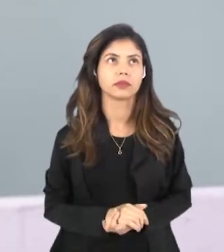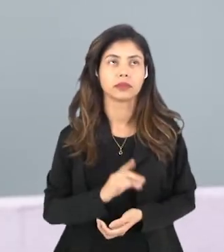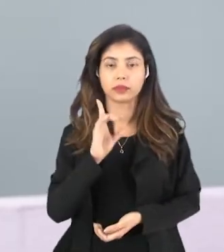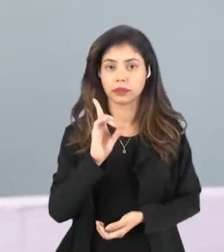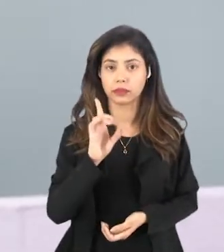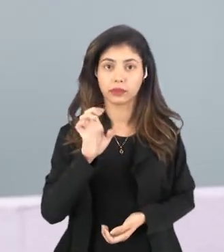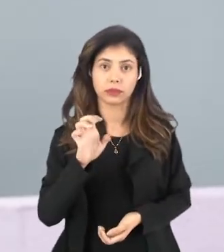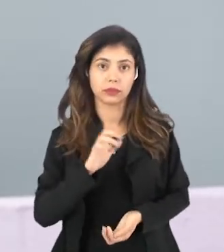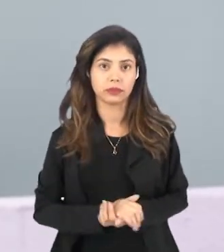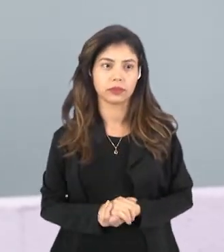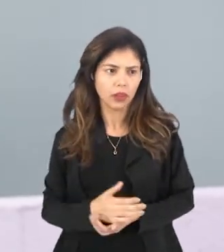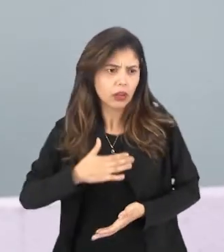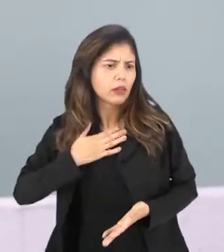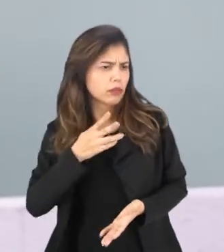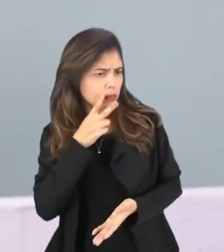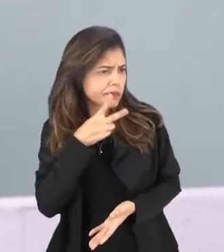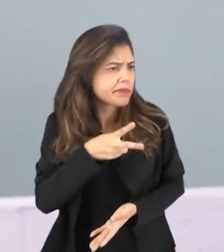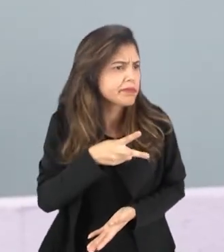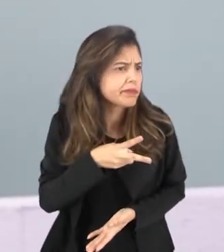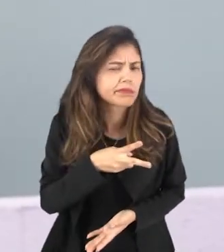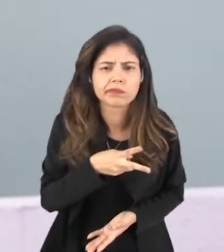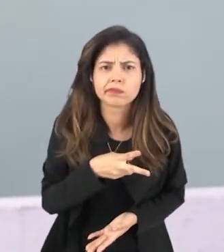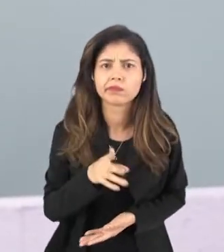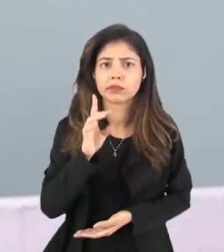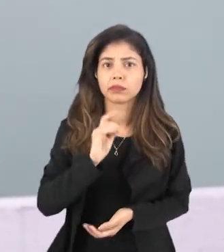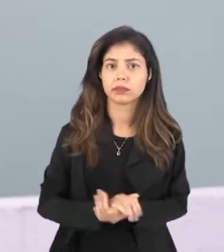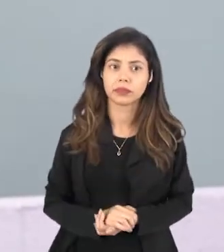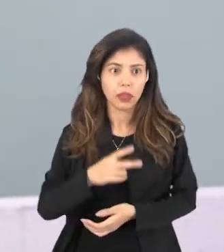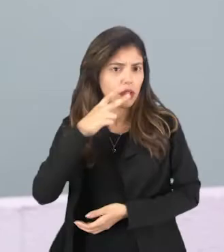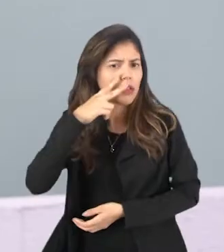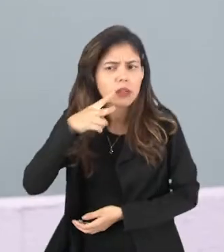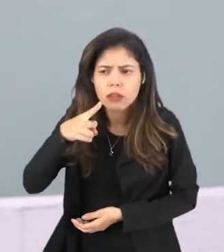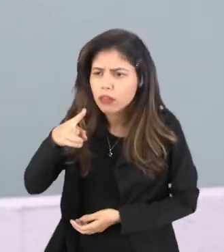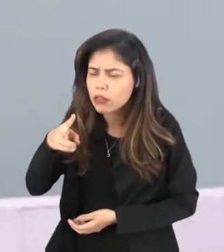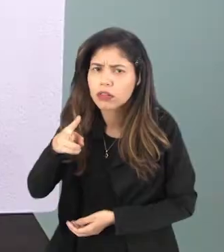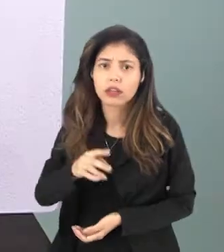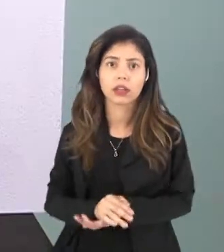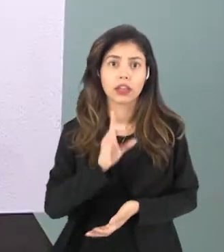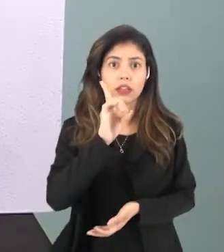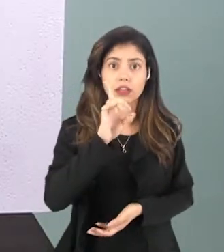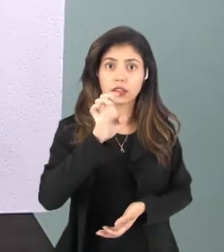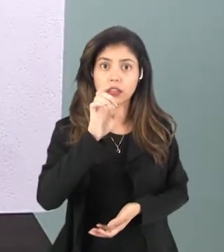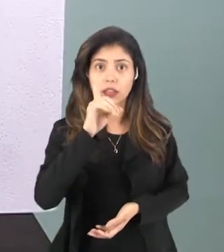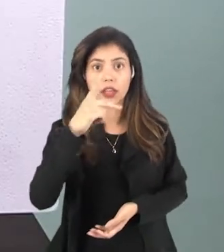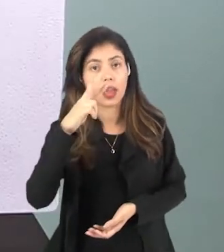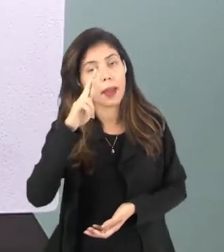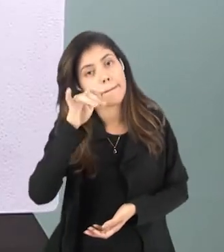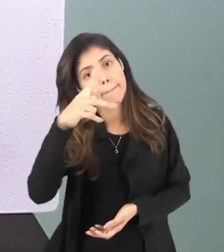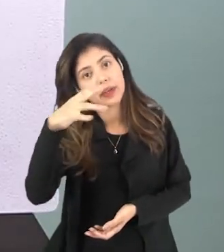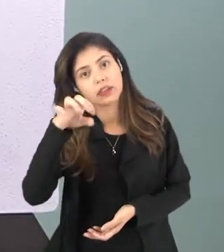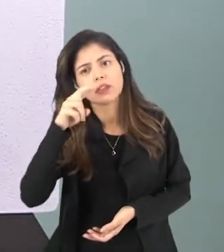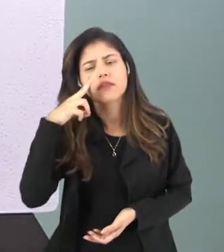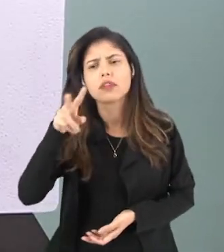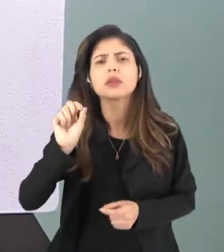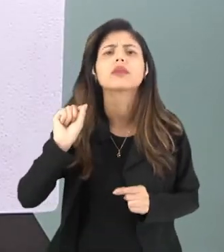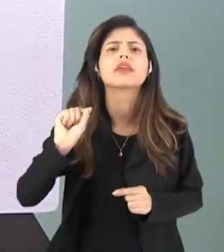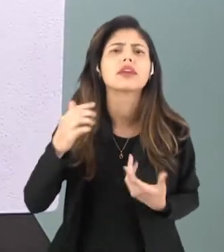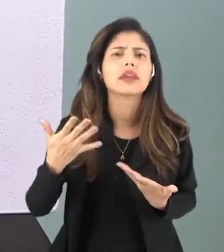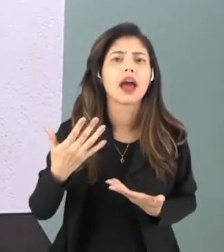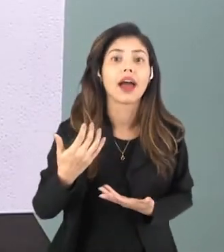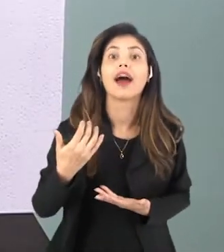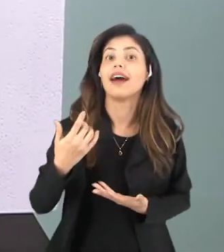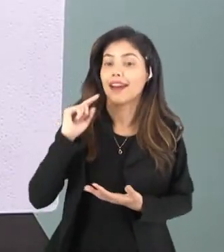de repente de repente de repente eles viram quem